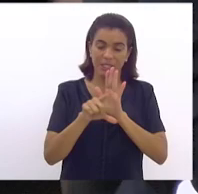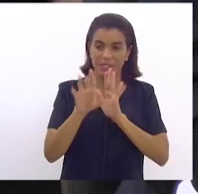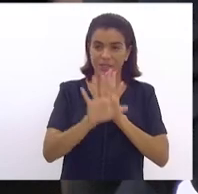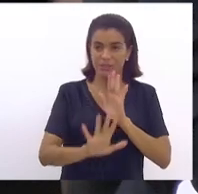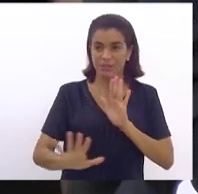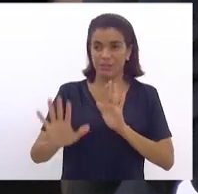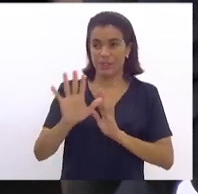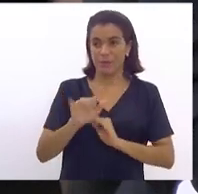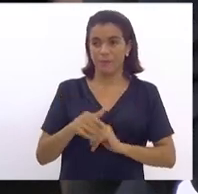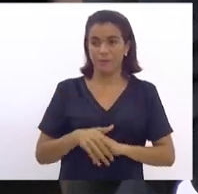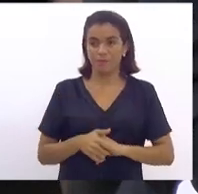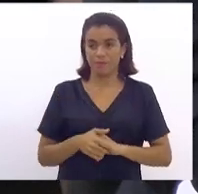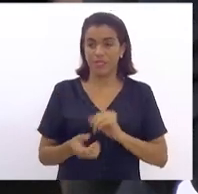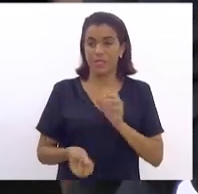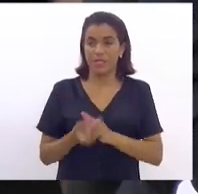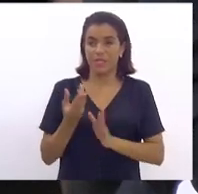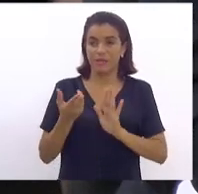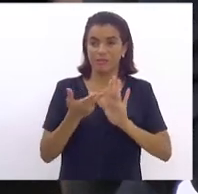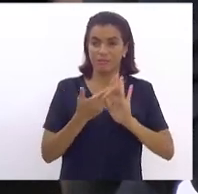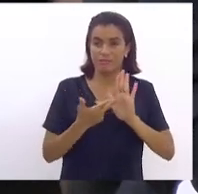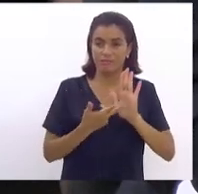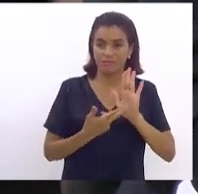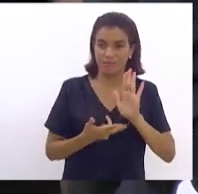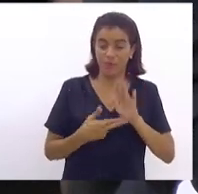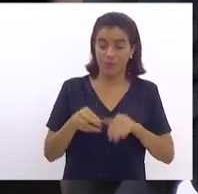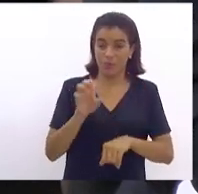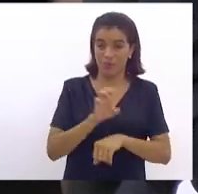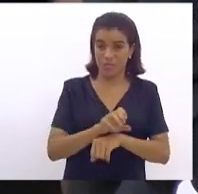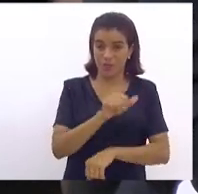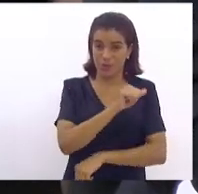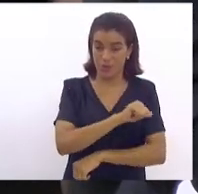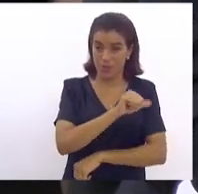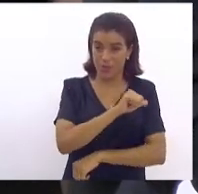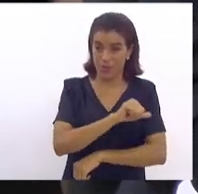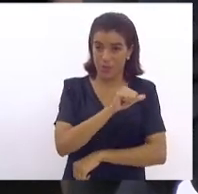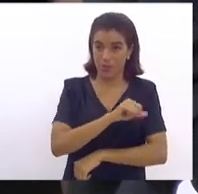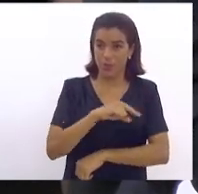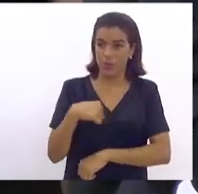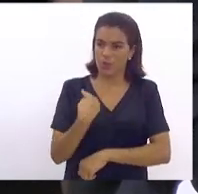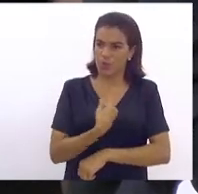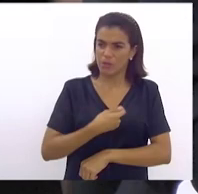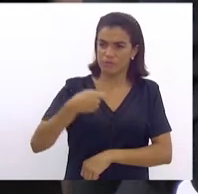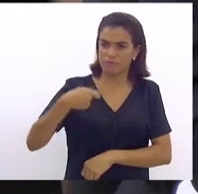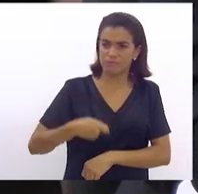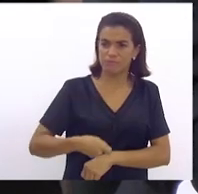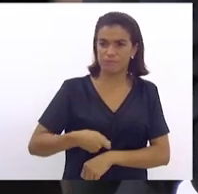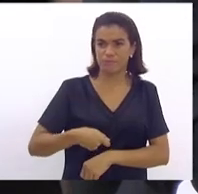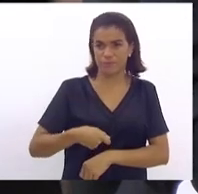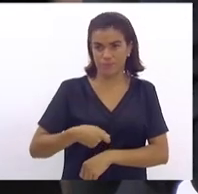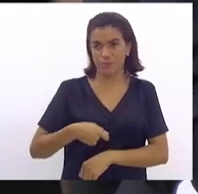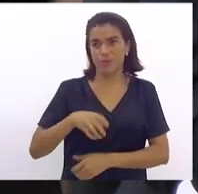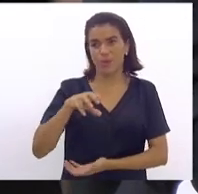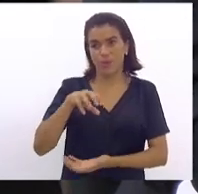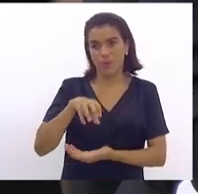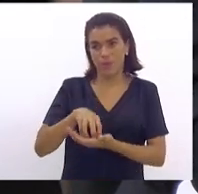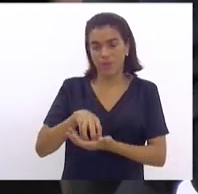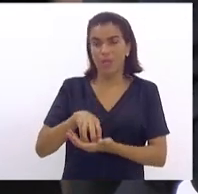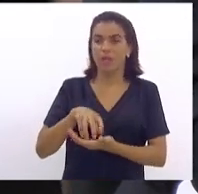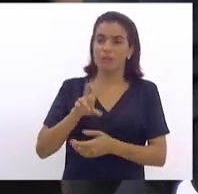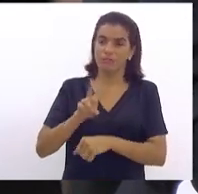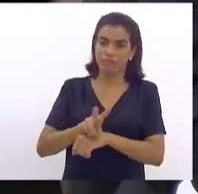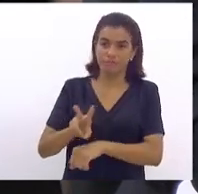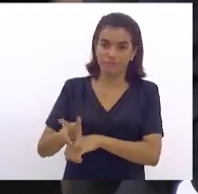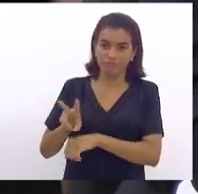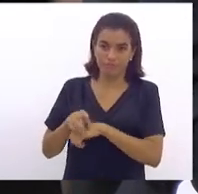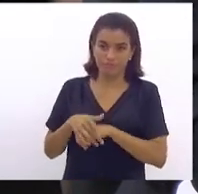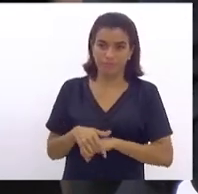essa diretriz. Então, nós aqui no Estado do Rio vamos enrijecer o trato com essa unidade de conservação, coisa que a lei